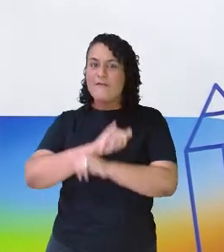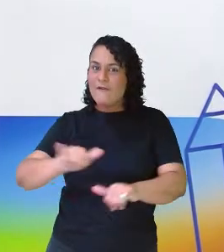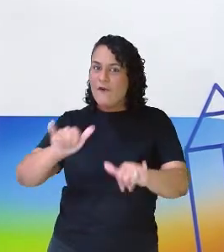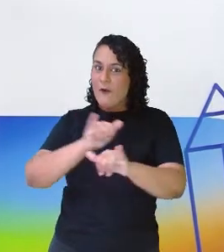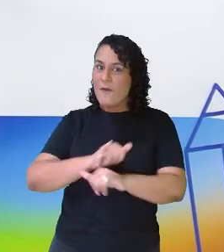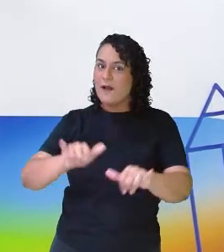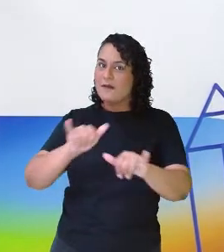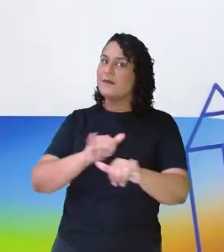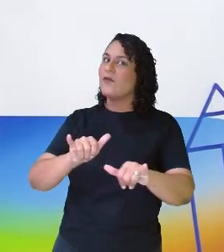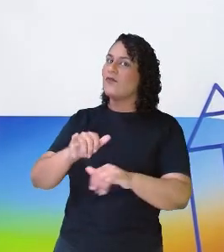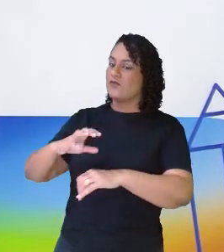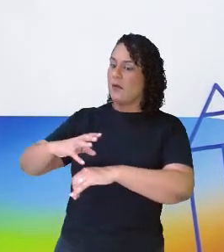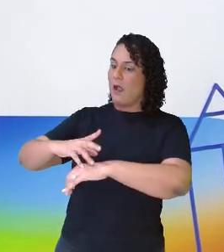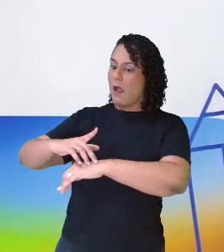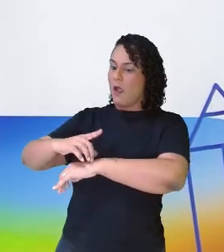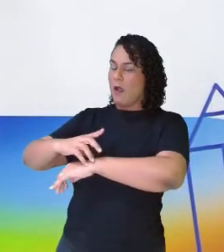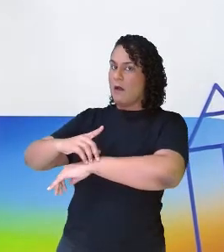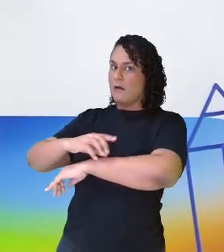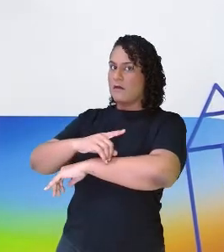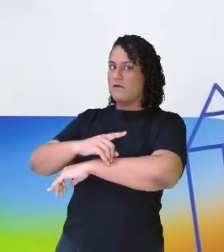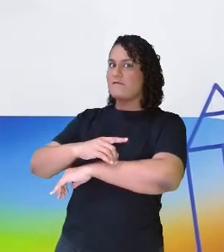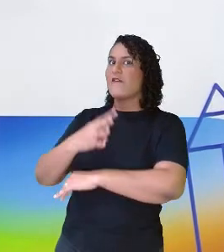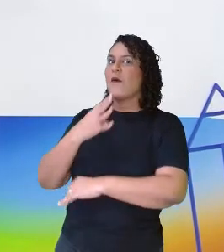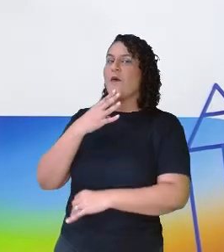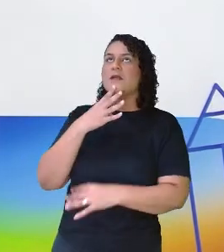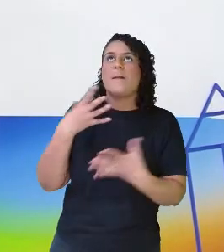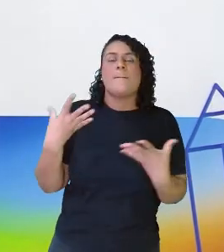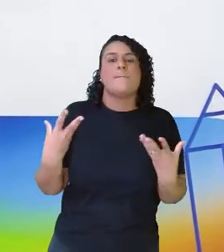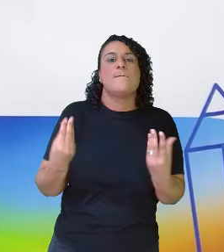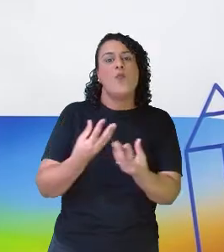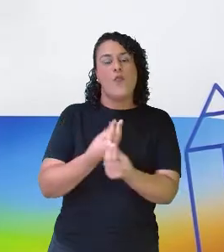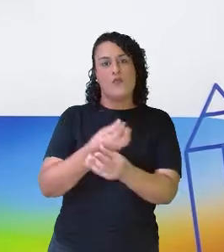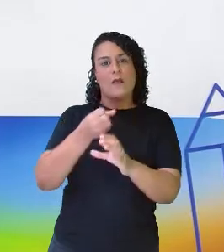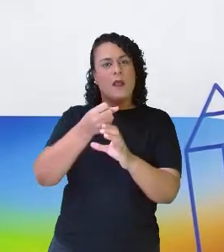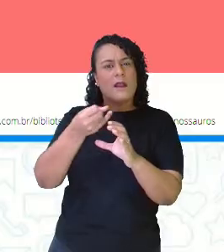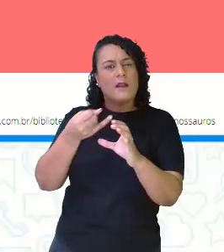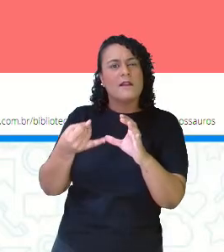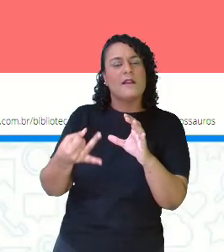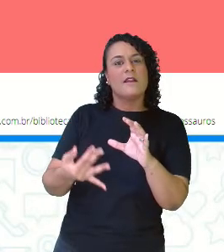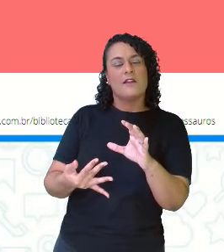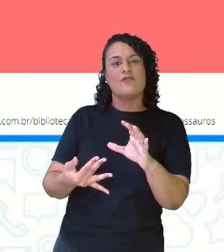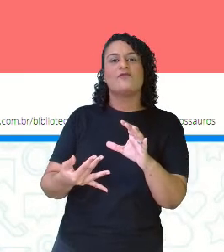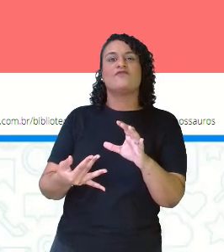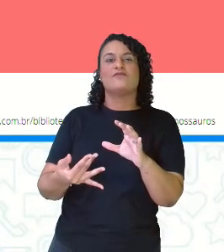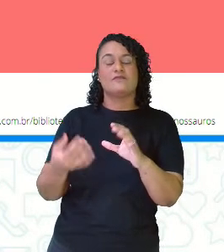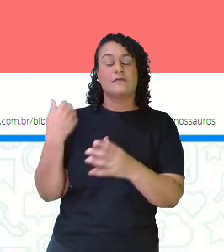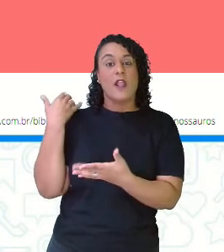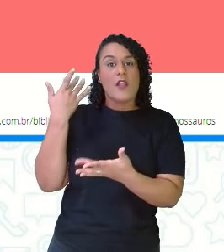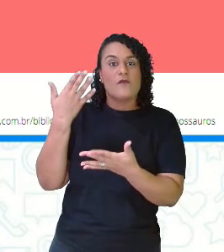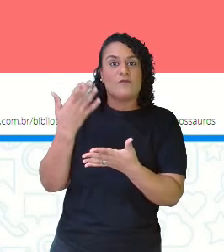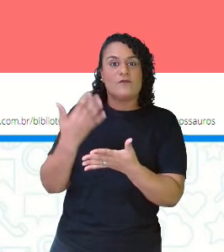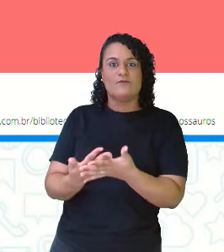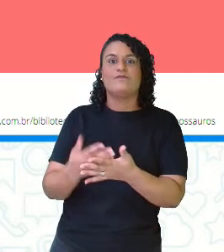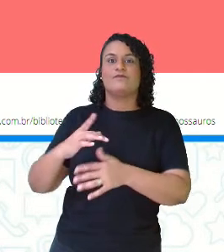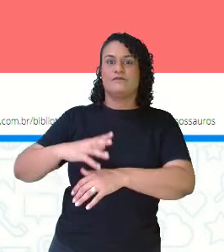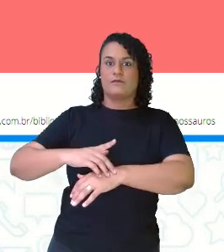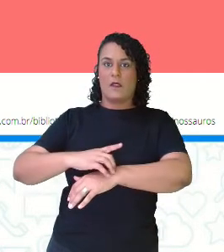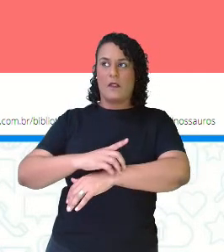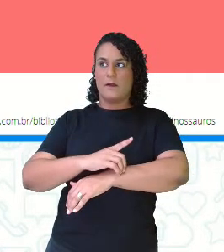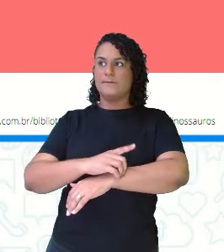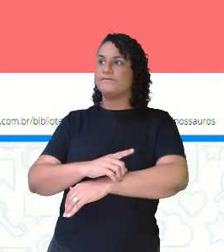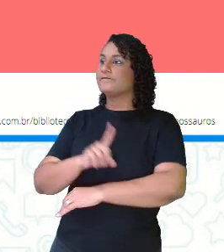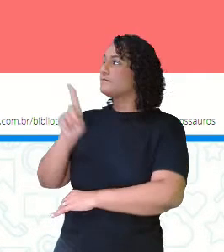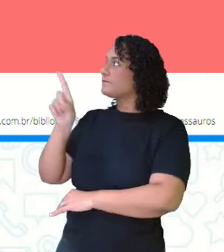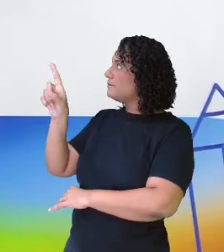conhecer bastante sobre esses animais. Olha só, aqui ele está falando o nome do